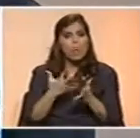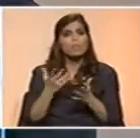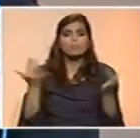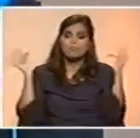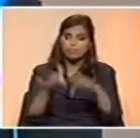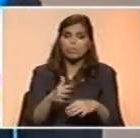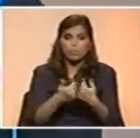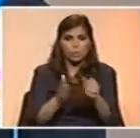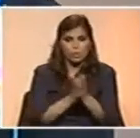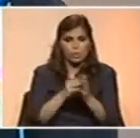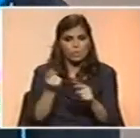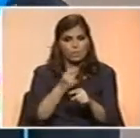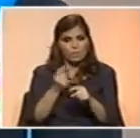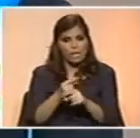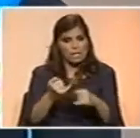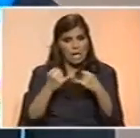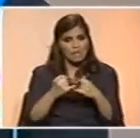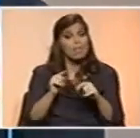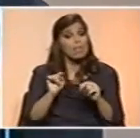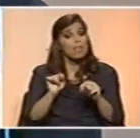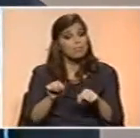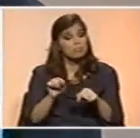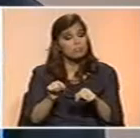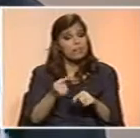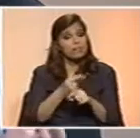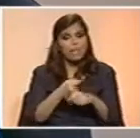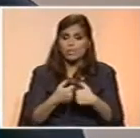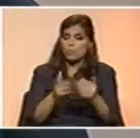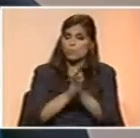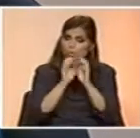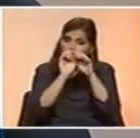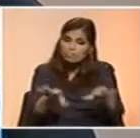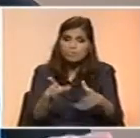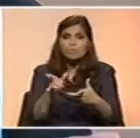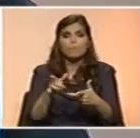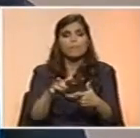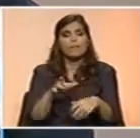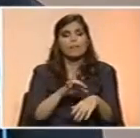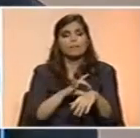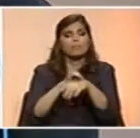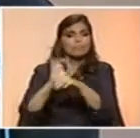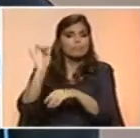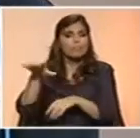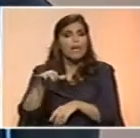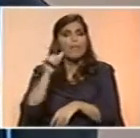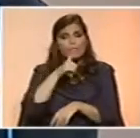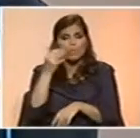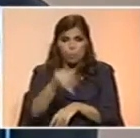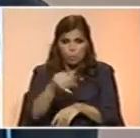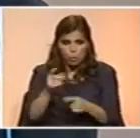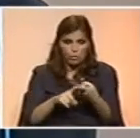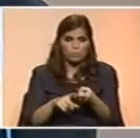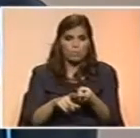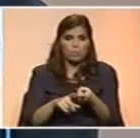todos. Fazemos algumas atividades antes, nessa altura fazemos atividades para todos, em que levamos às caves do vinho do Porto,